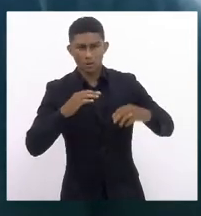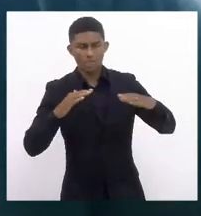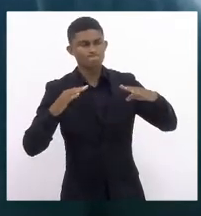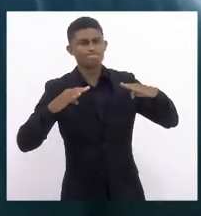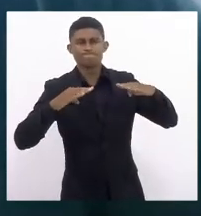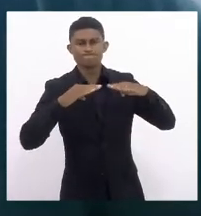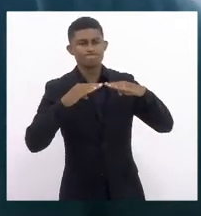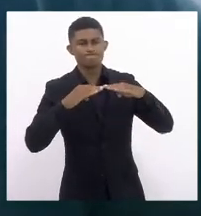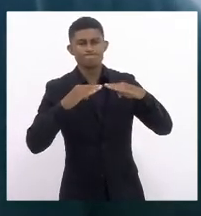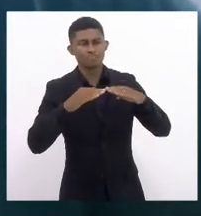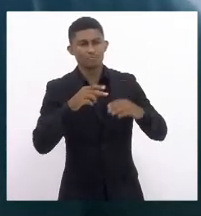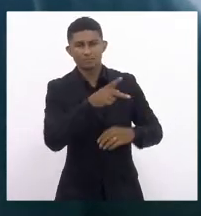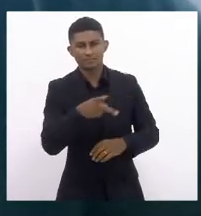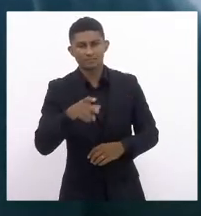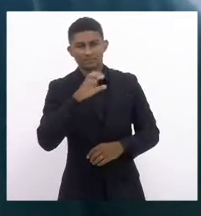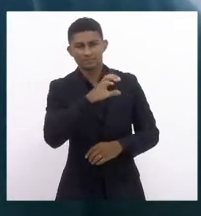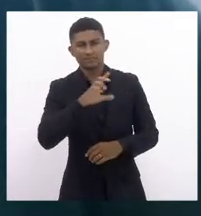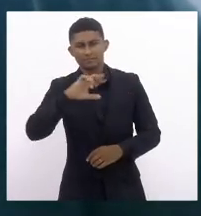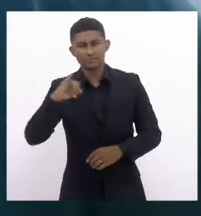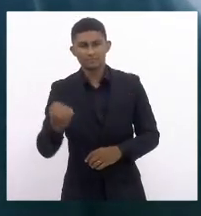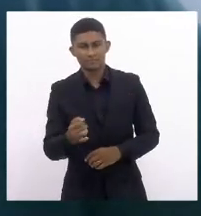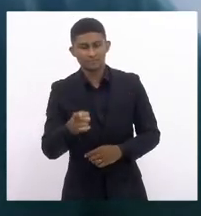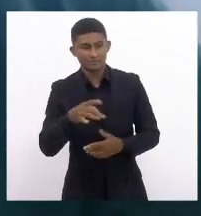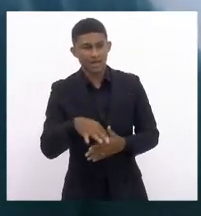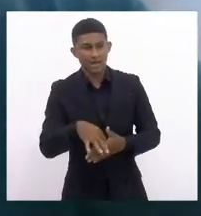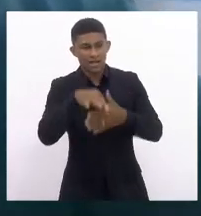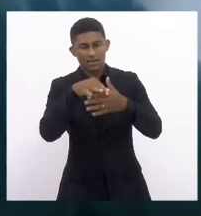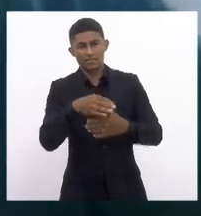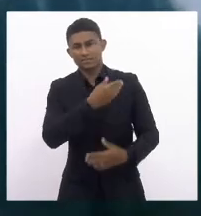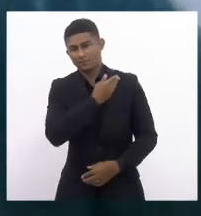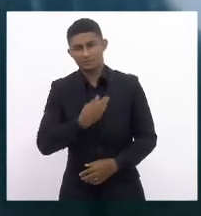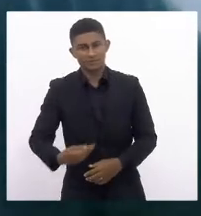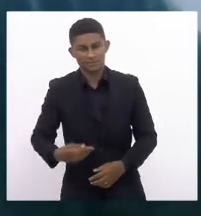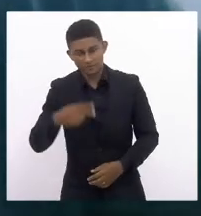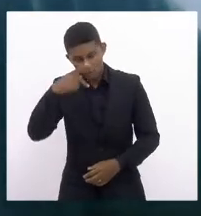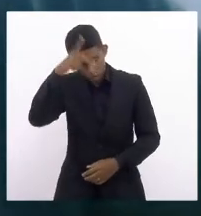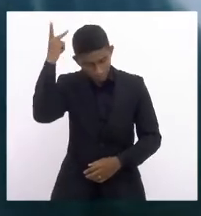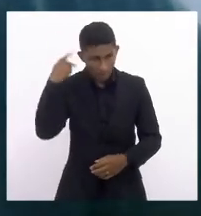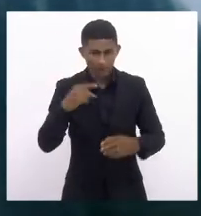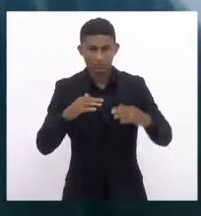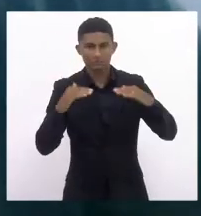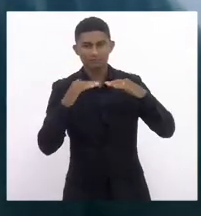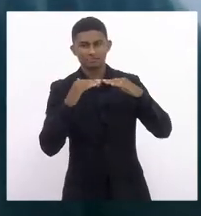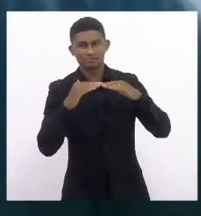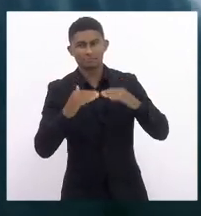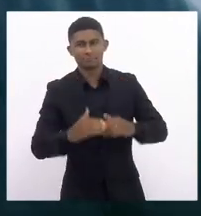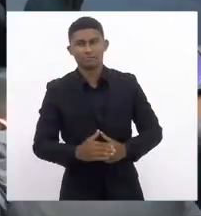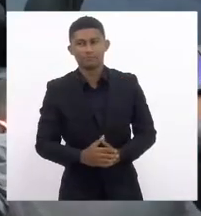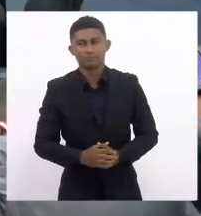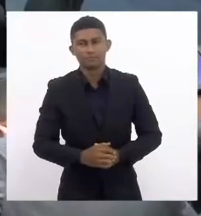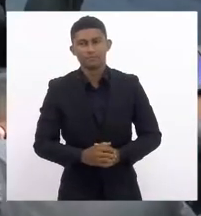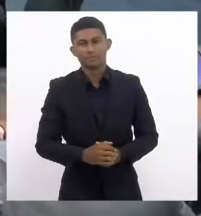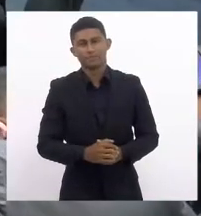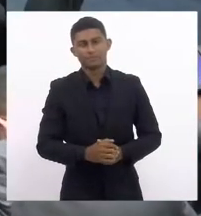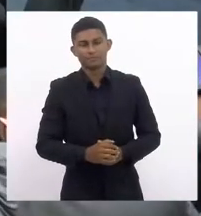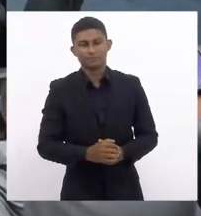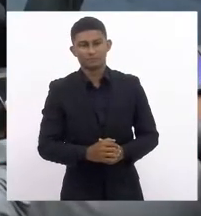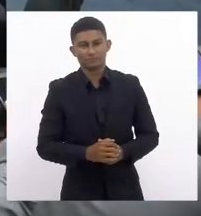do presidente da CCJ e líder do governo, deputado Luiz Paulo Corrêa da Rocha.